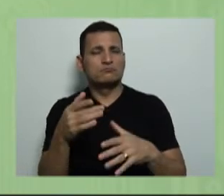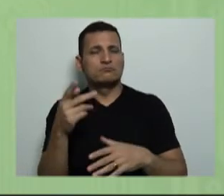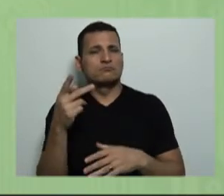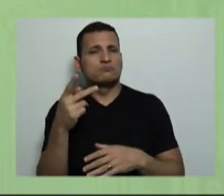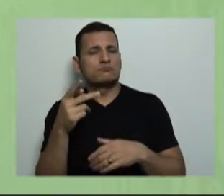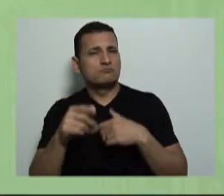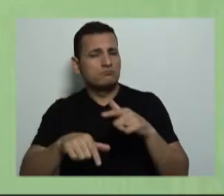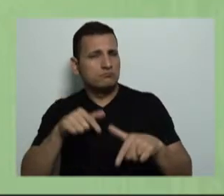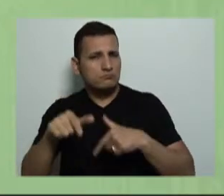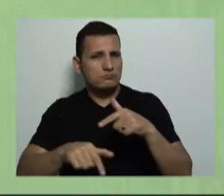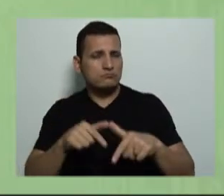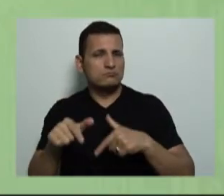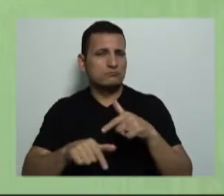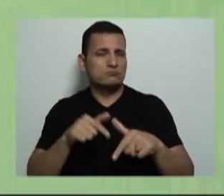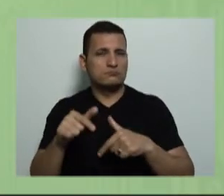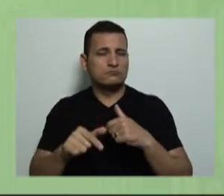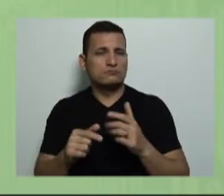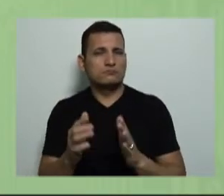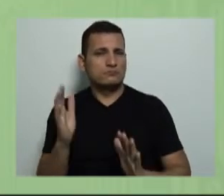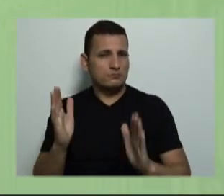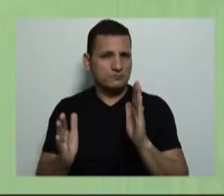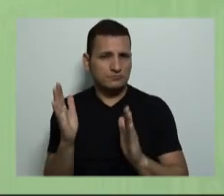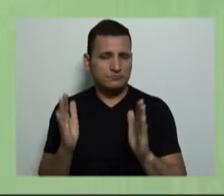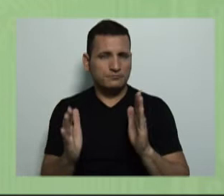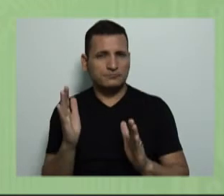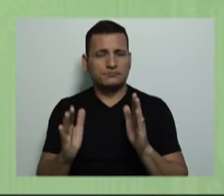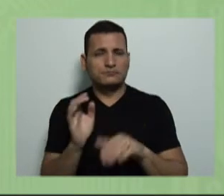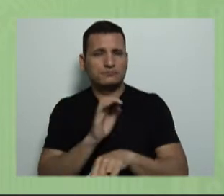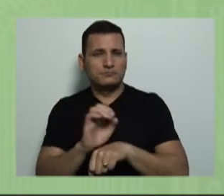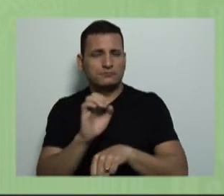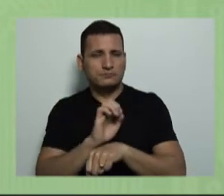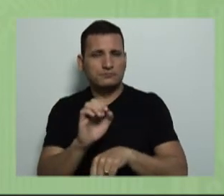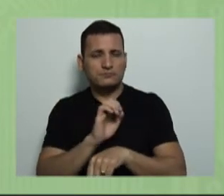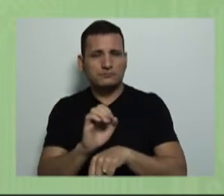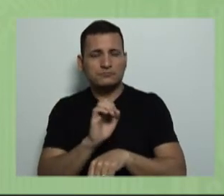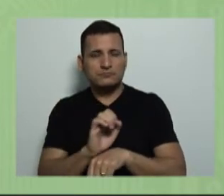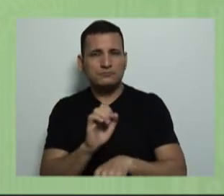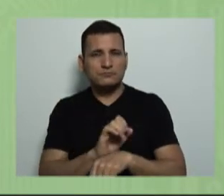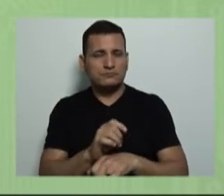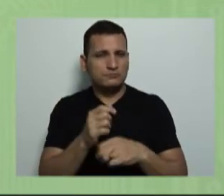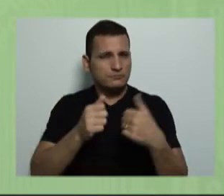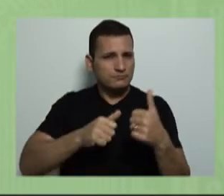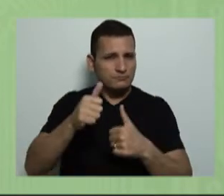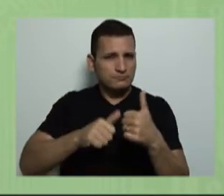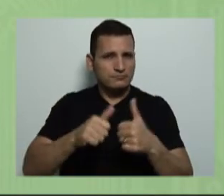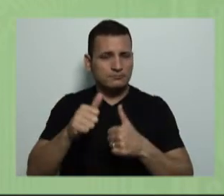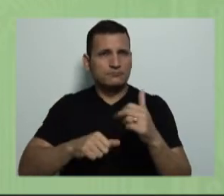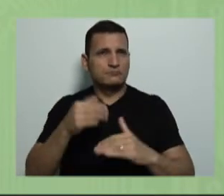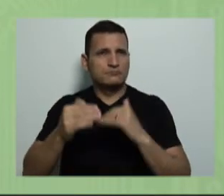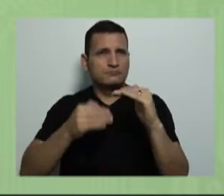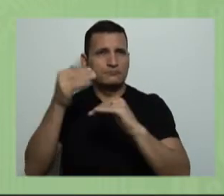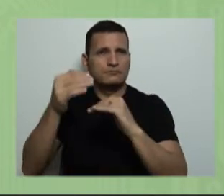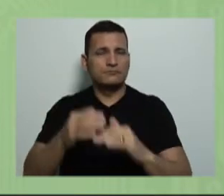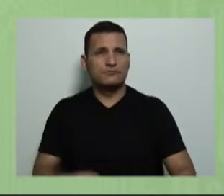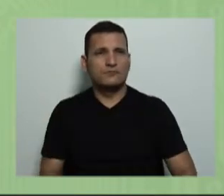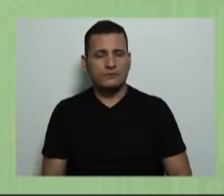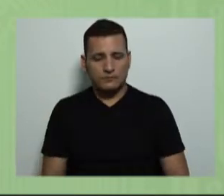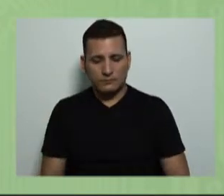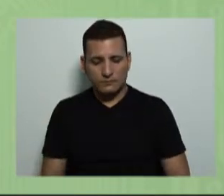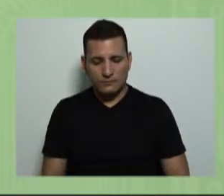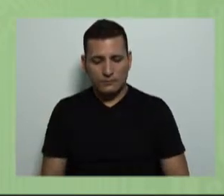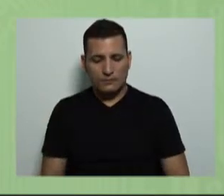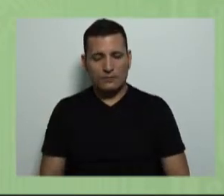atividades desenvolvidas, o período de realização do estágio e a avaliação de desempenho.